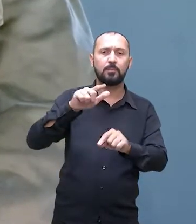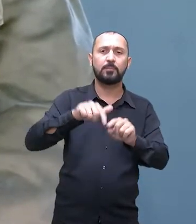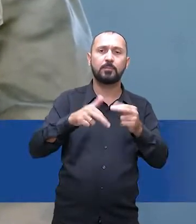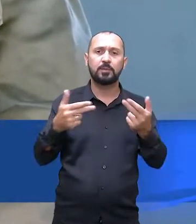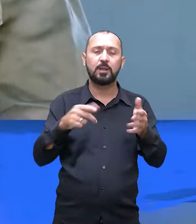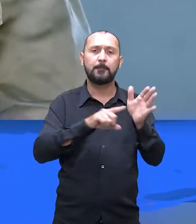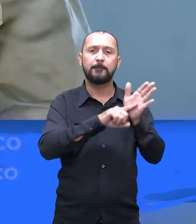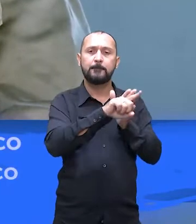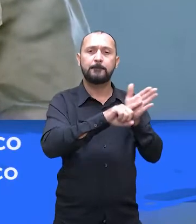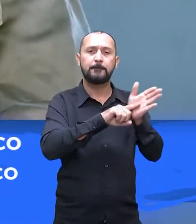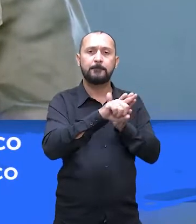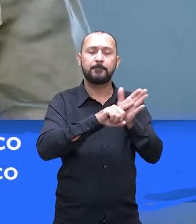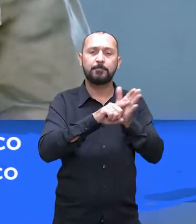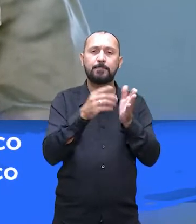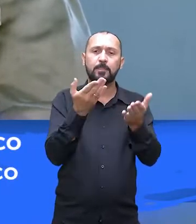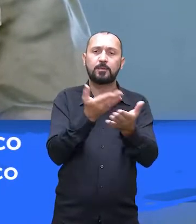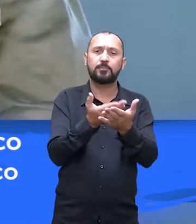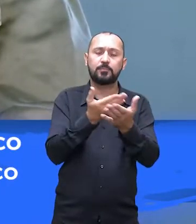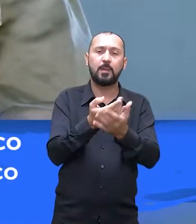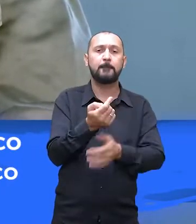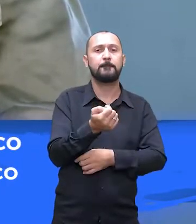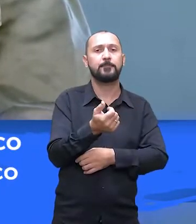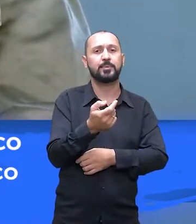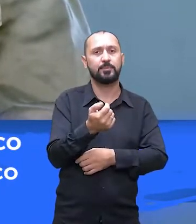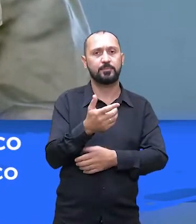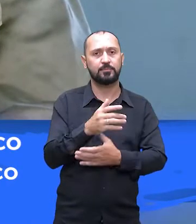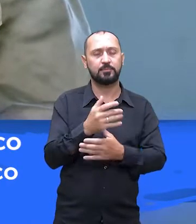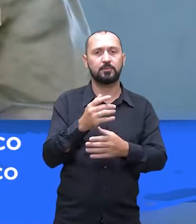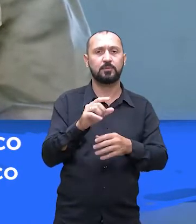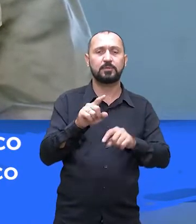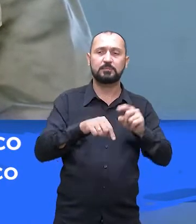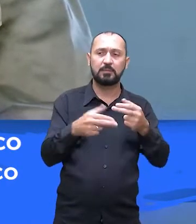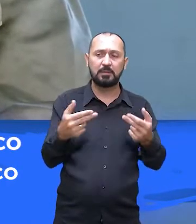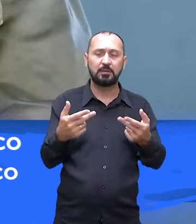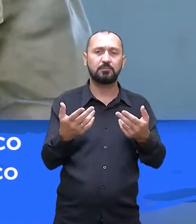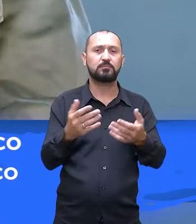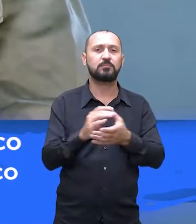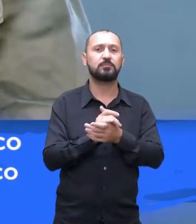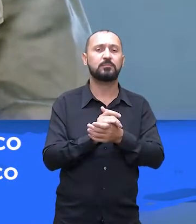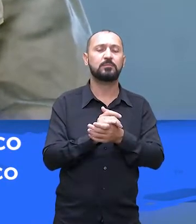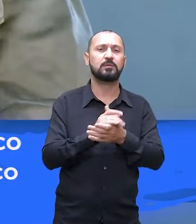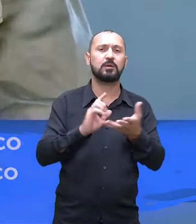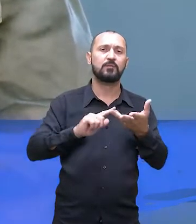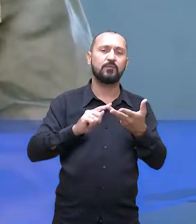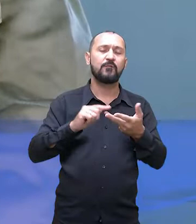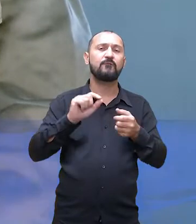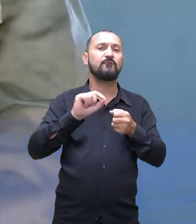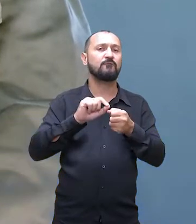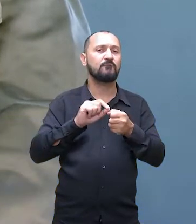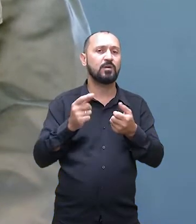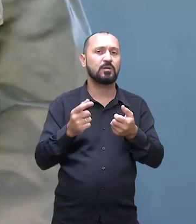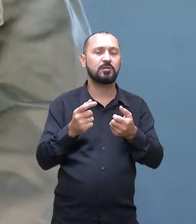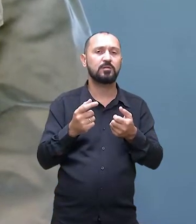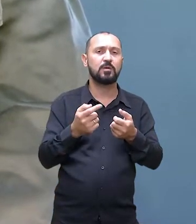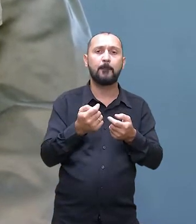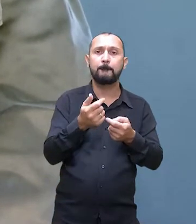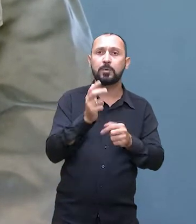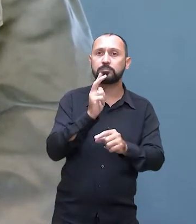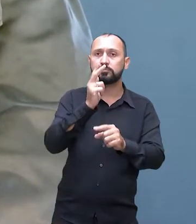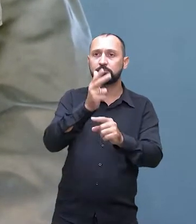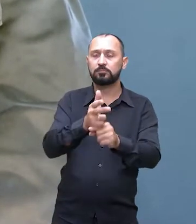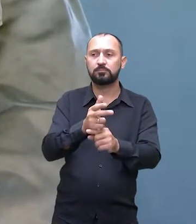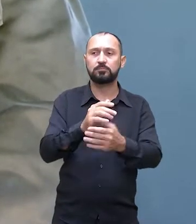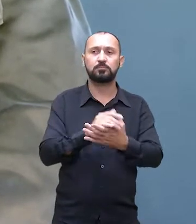o material de pesquisa, de estudo, é pouco. Essa produção, muita coisa é feita, pouca coisa